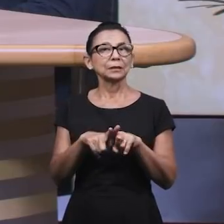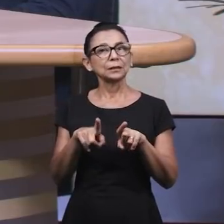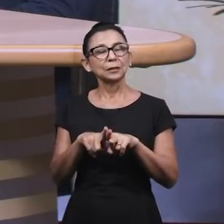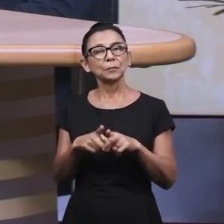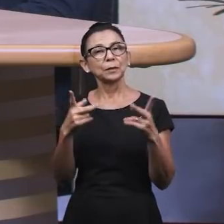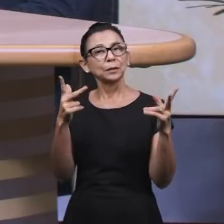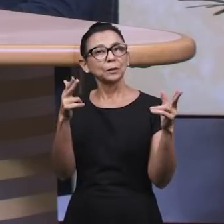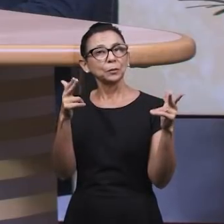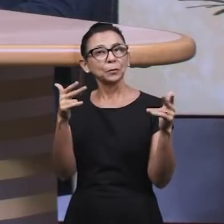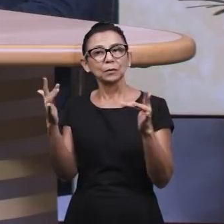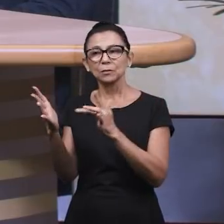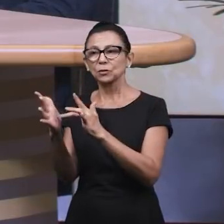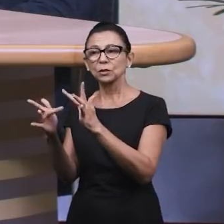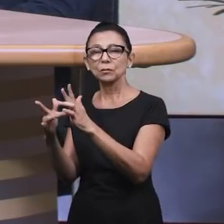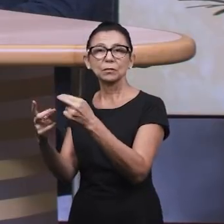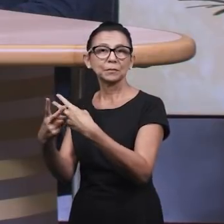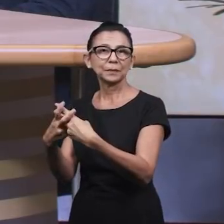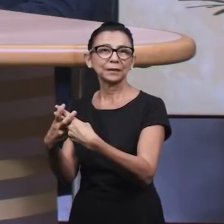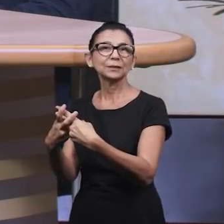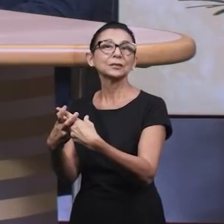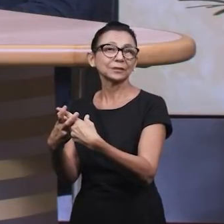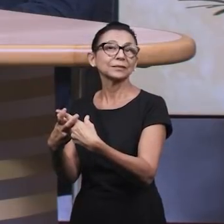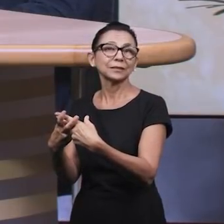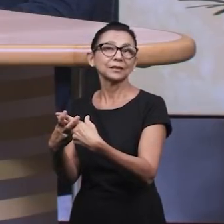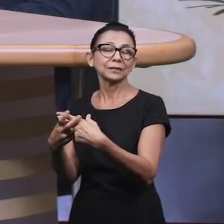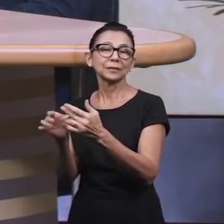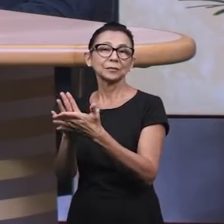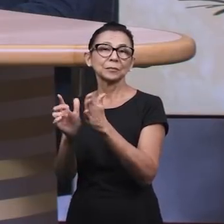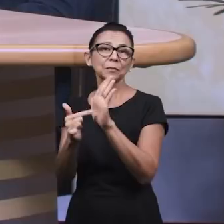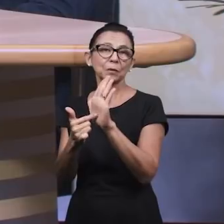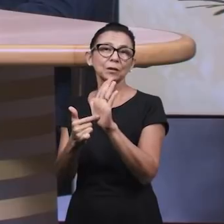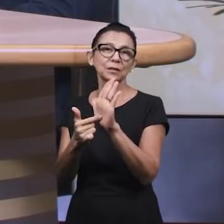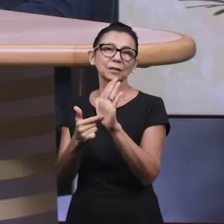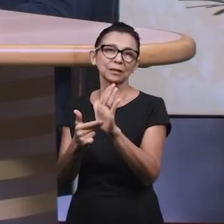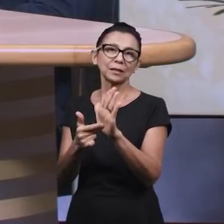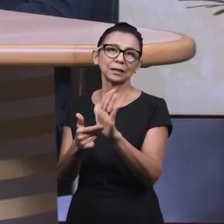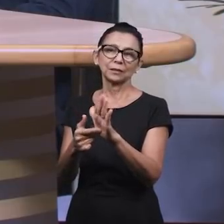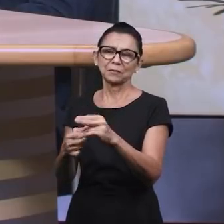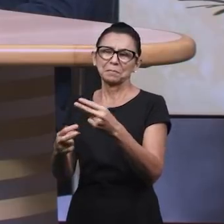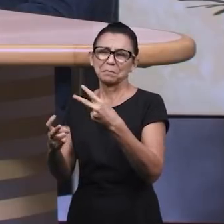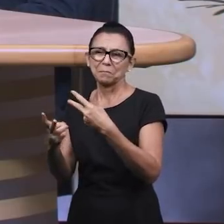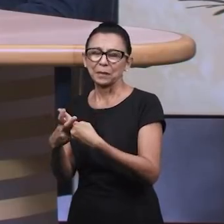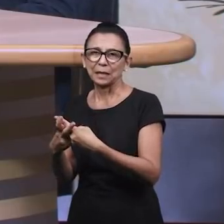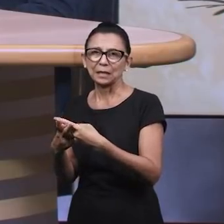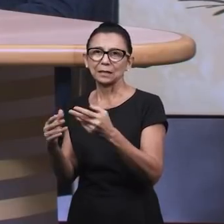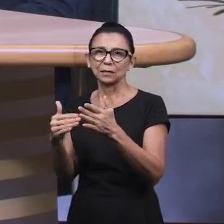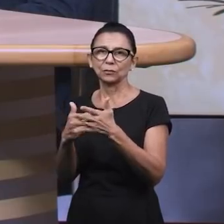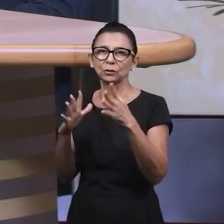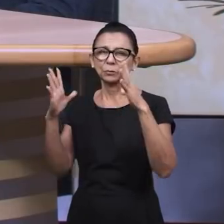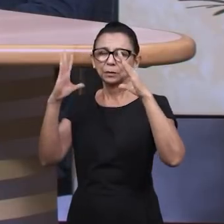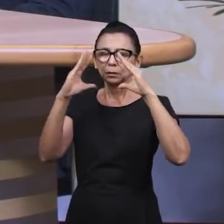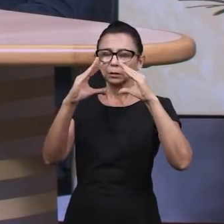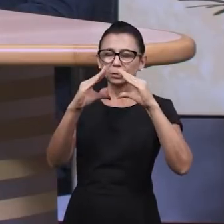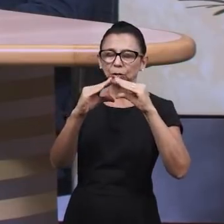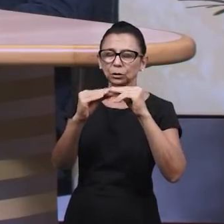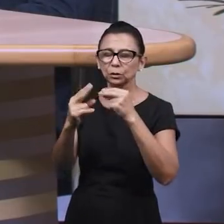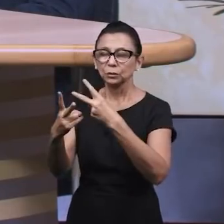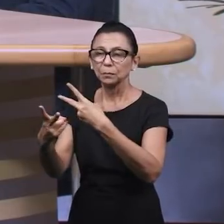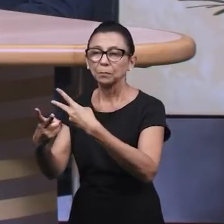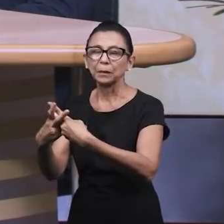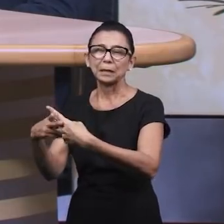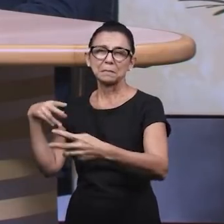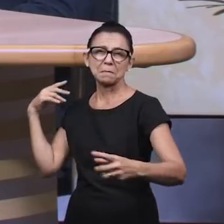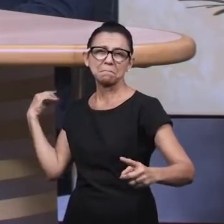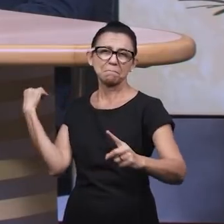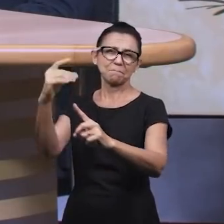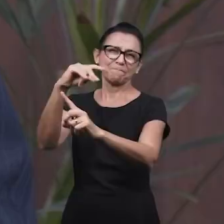também enfrentou. Jesus foi preso. Teve um momento, a Bíblia conta o momento que ele foi preso, como ele passou aquela última noite ali na prisão e ainda